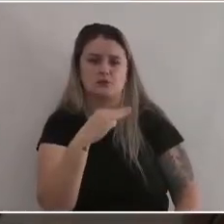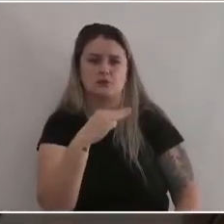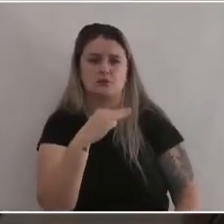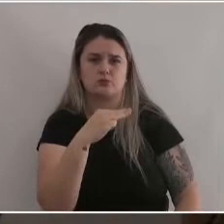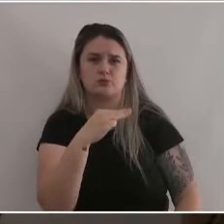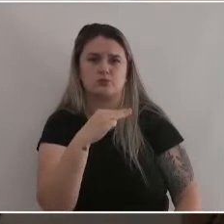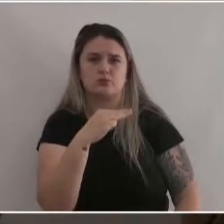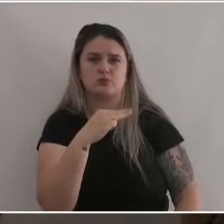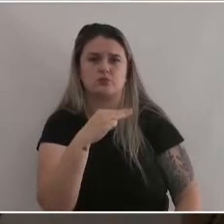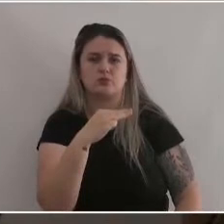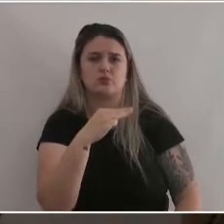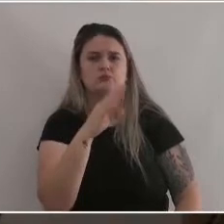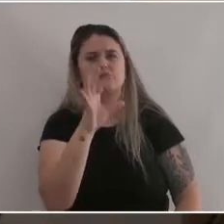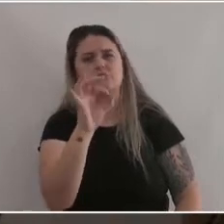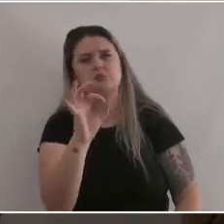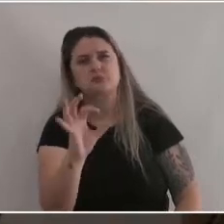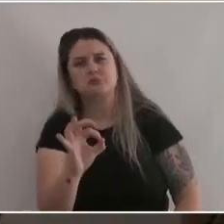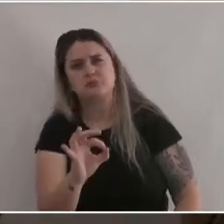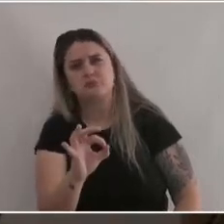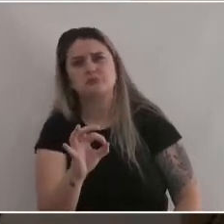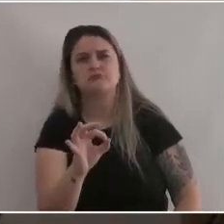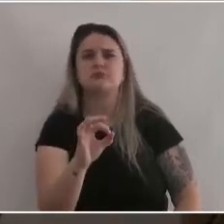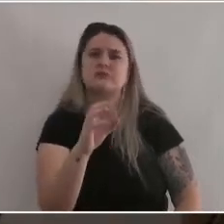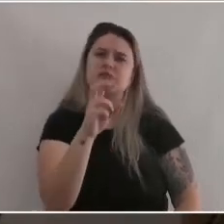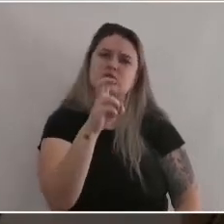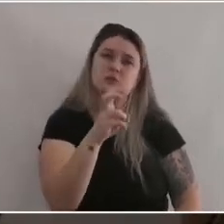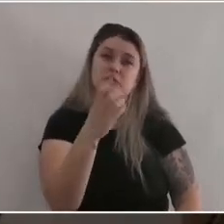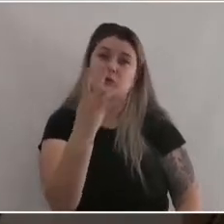81.022.000, e o índice encontrava-se no momento em